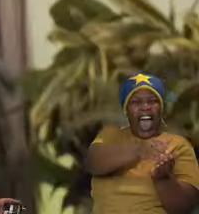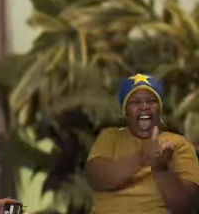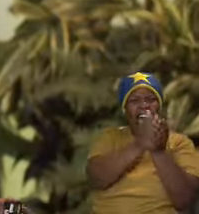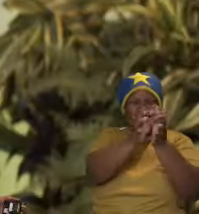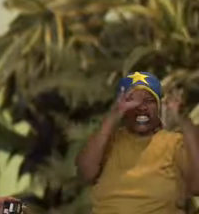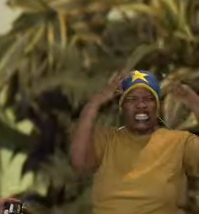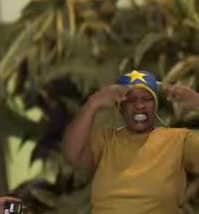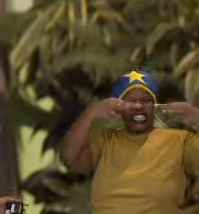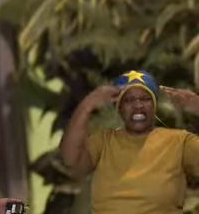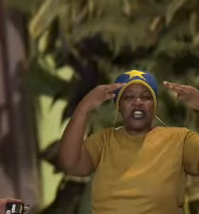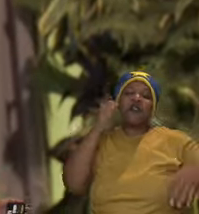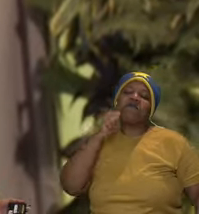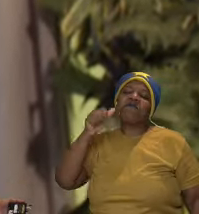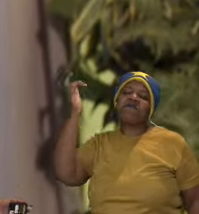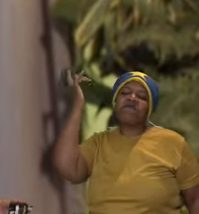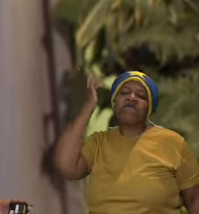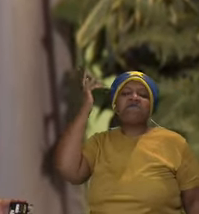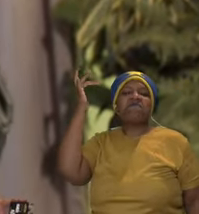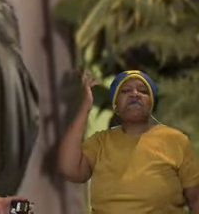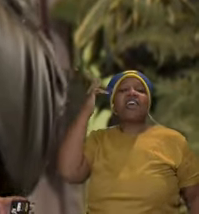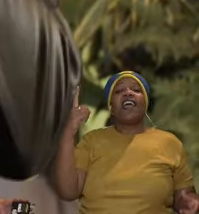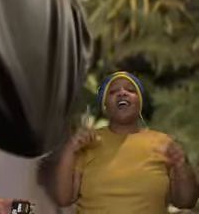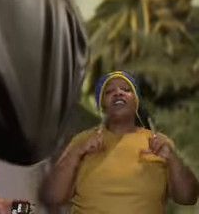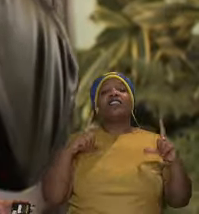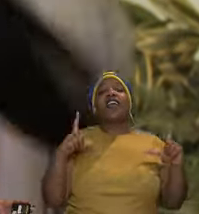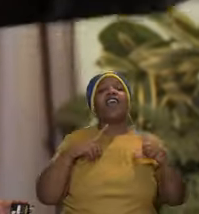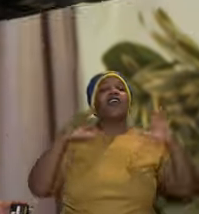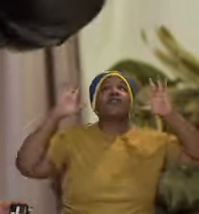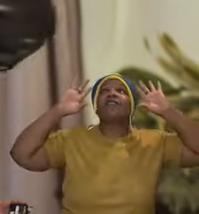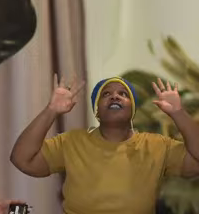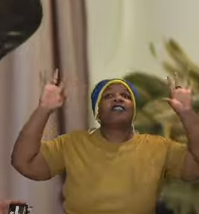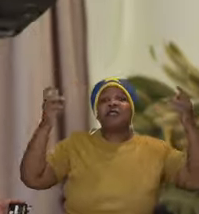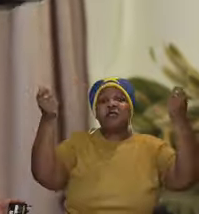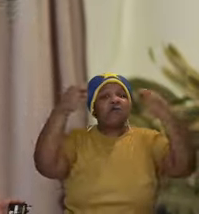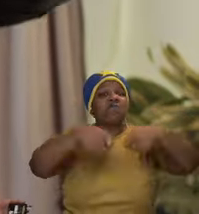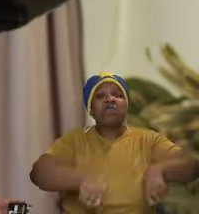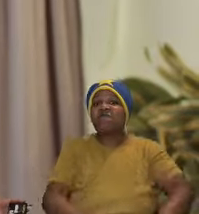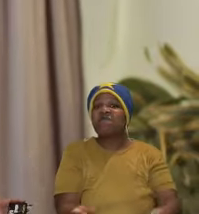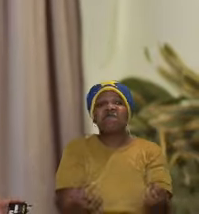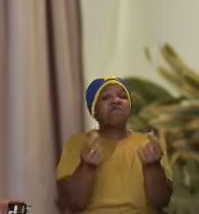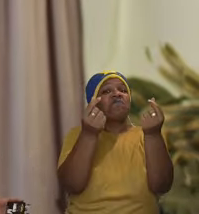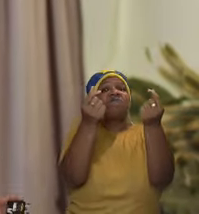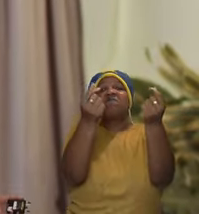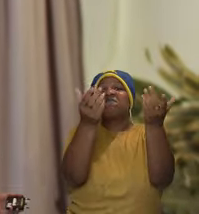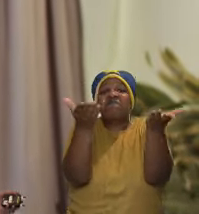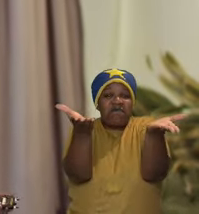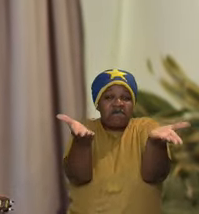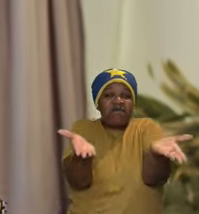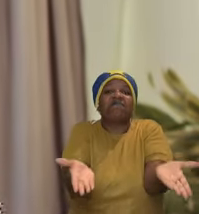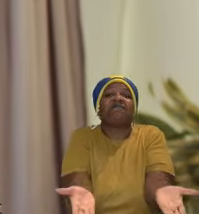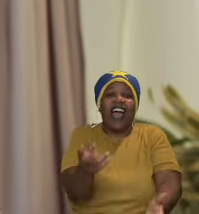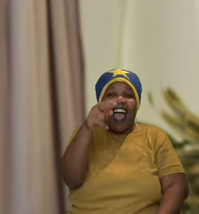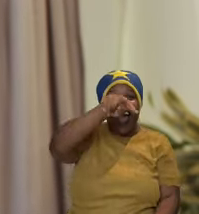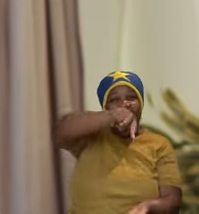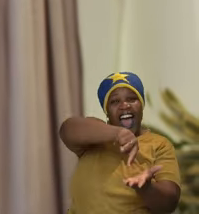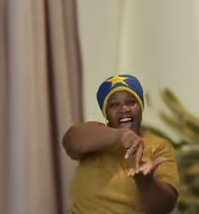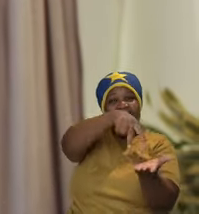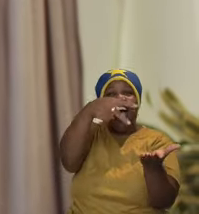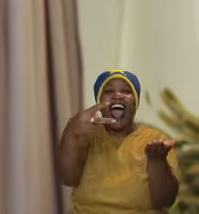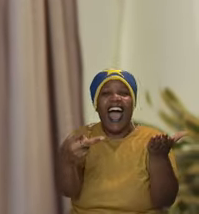popstar. Porque eu tenho que o dinheiro não pode comprar. Só vai ver meu navio quando o seu barco